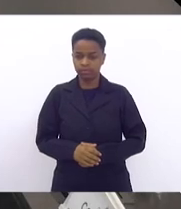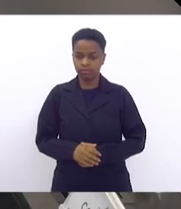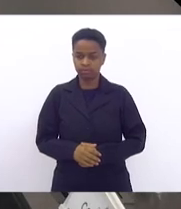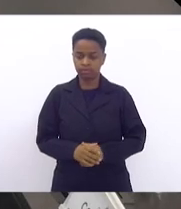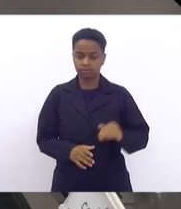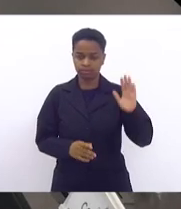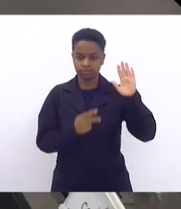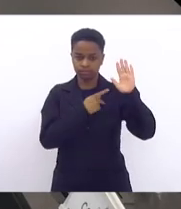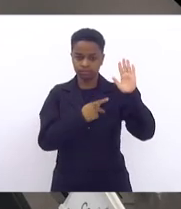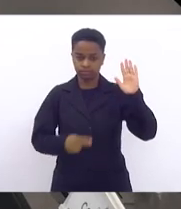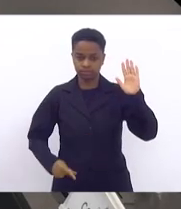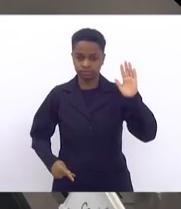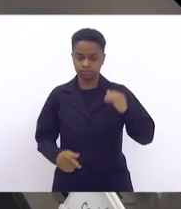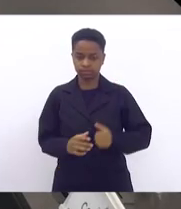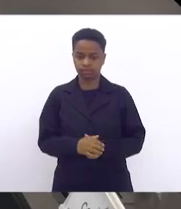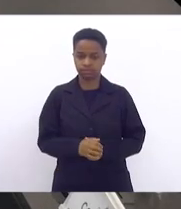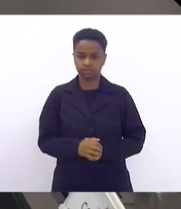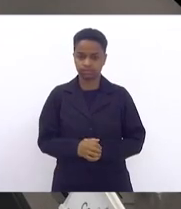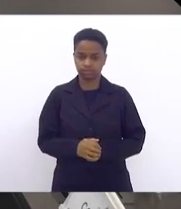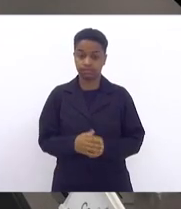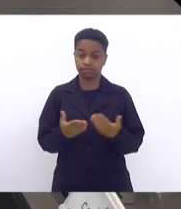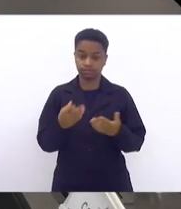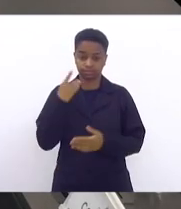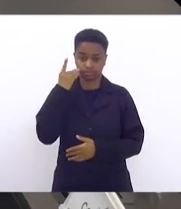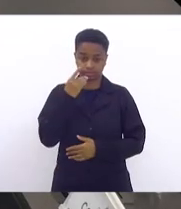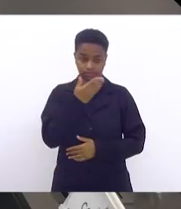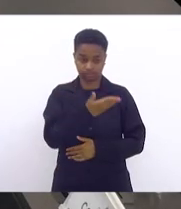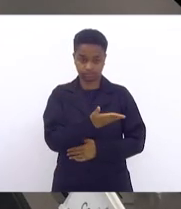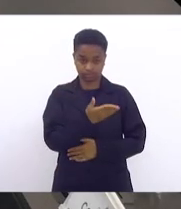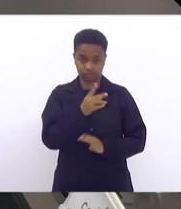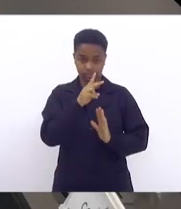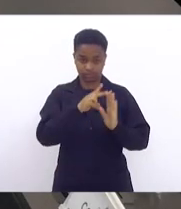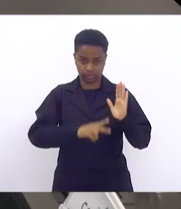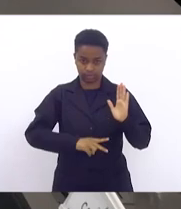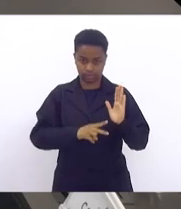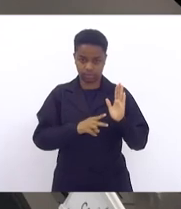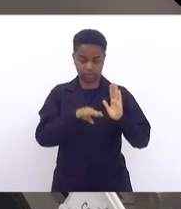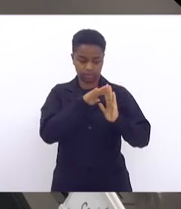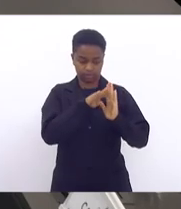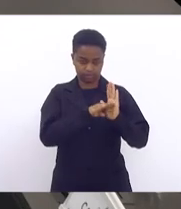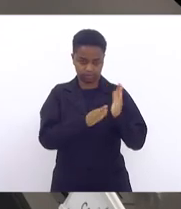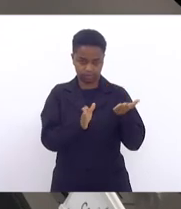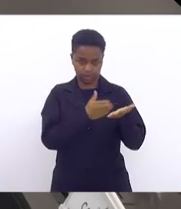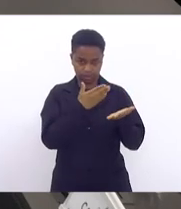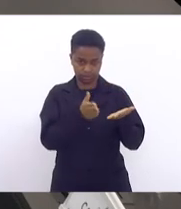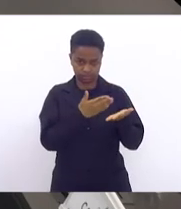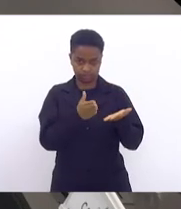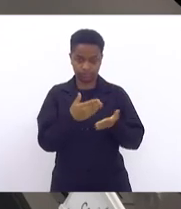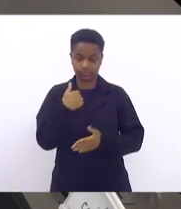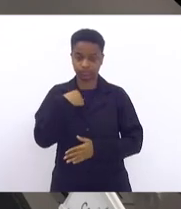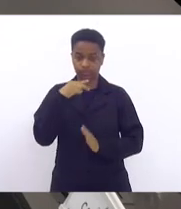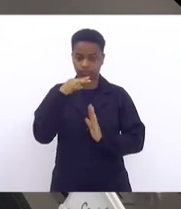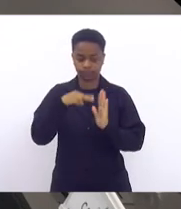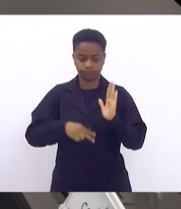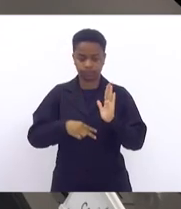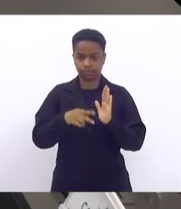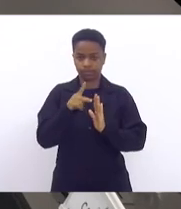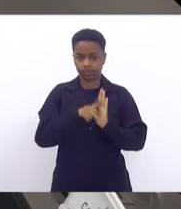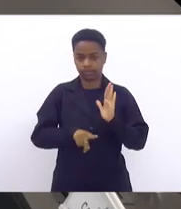Presidente. Pois não. Enquanto o deputado Luiz Paulo vê, eu estava olhando aqui esse